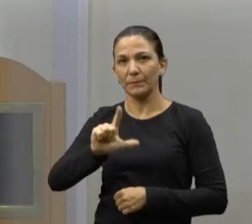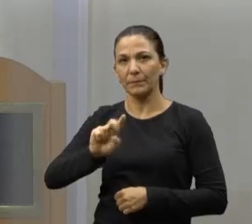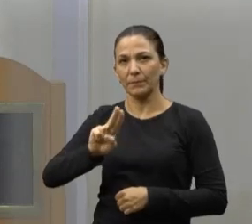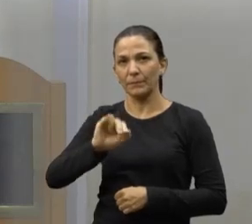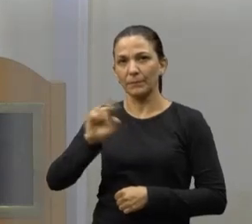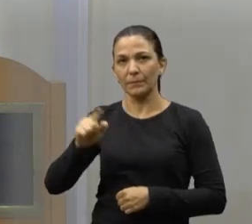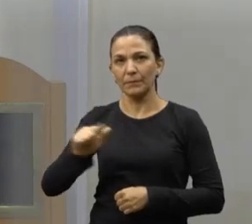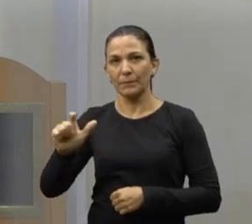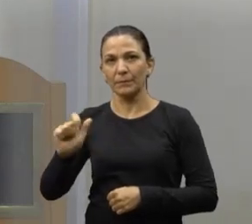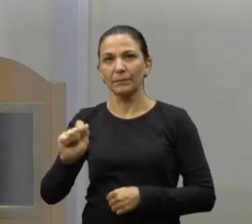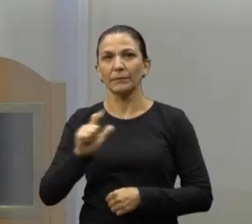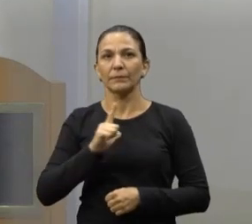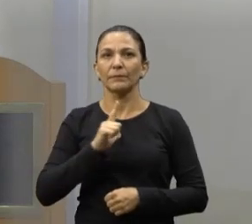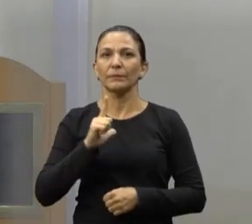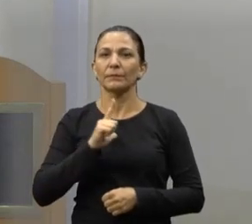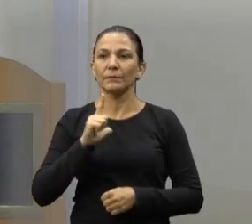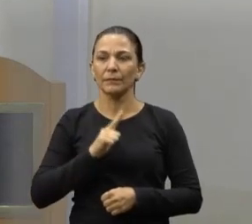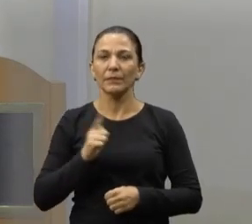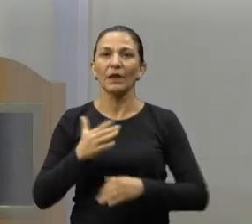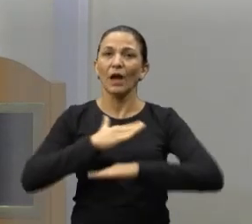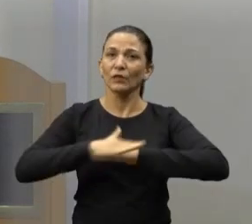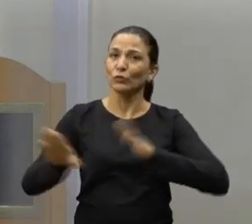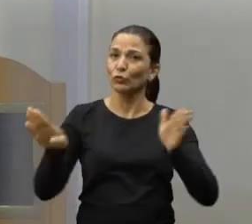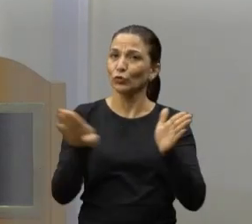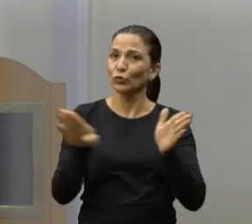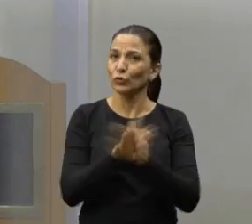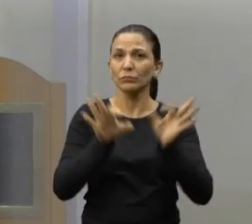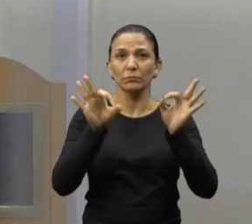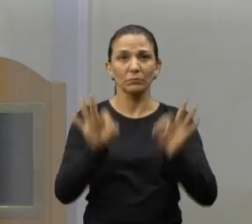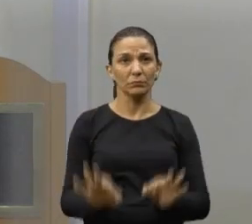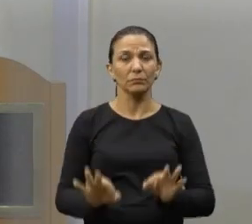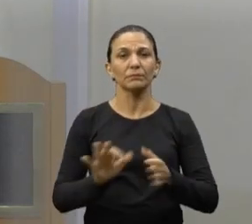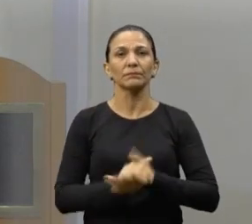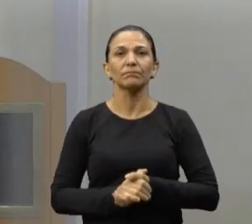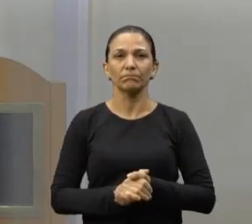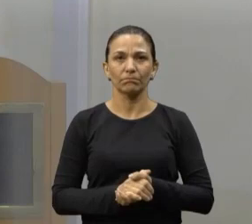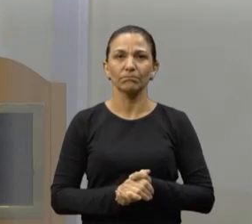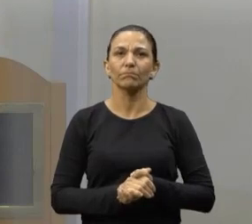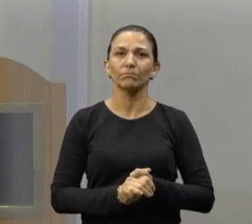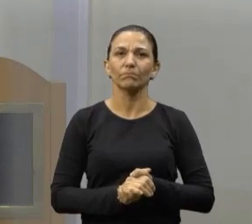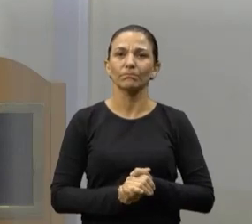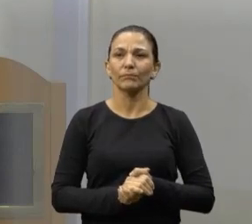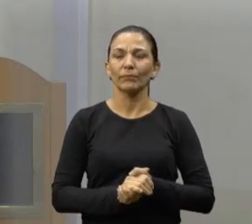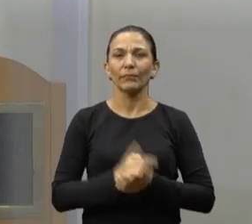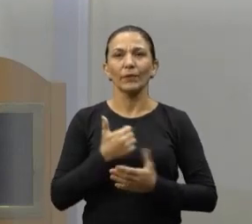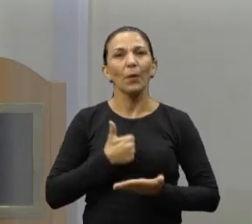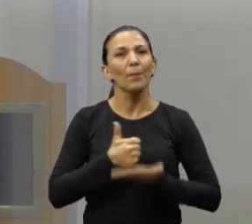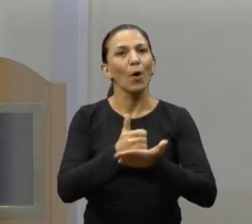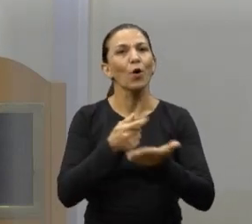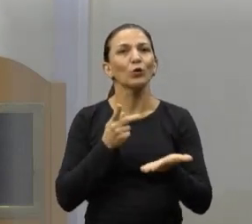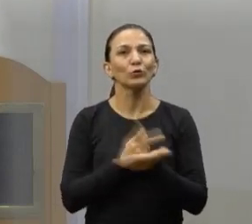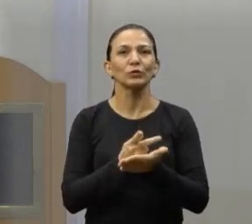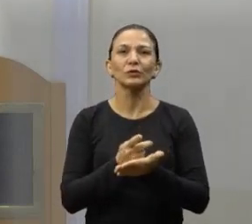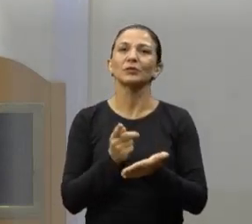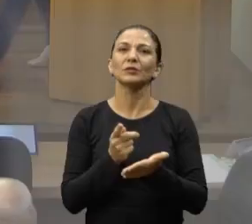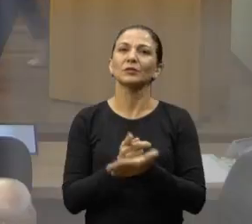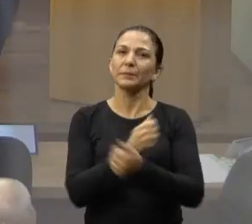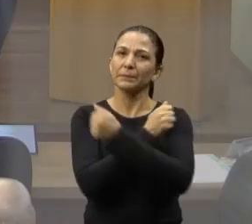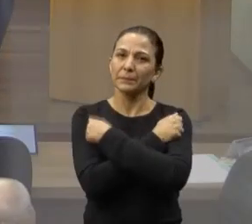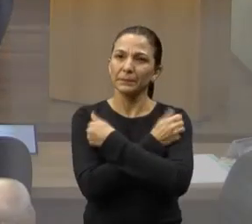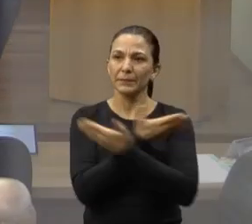eu brigo com isso e finalmente esse asfalto chegou lá é isso seguimos na luta e contem comigo sempre abraço